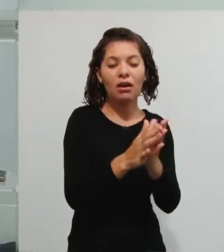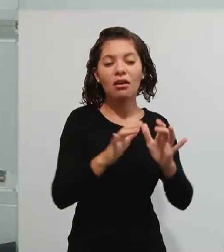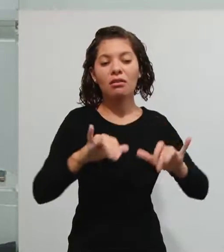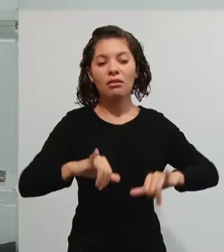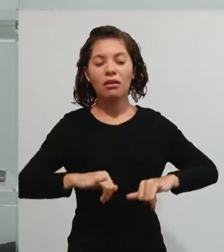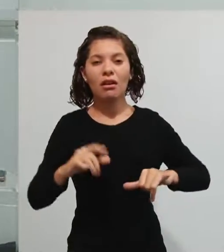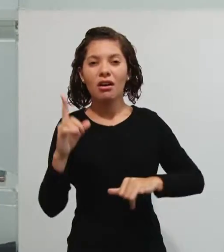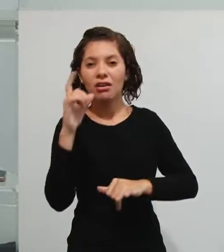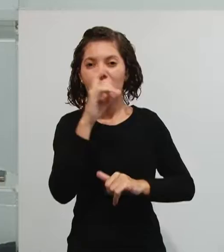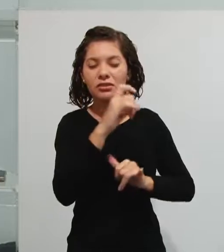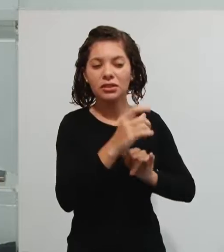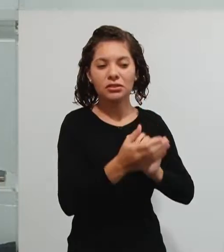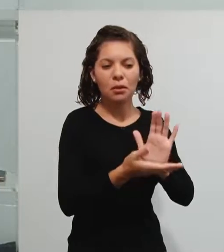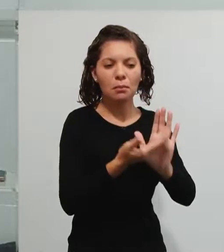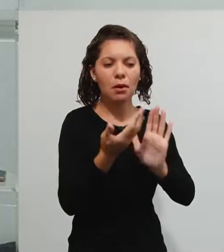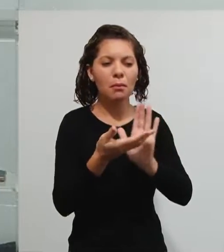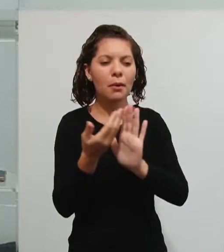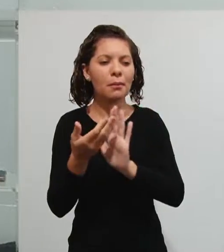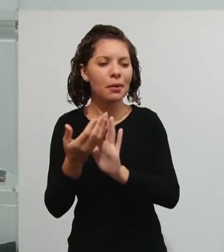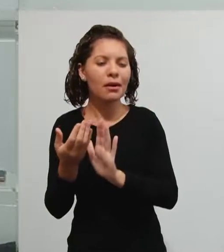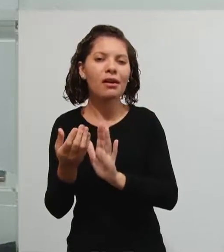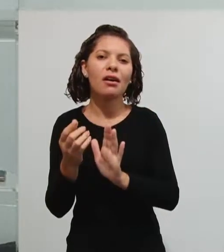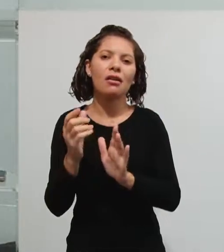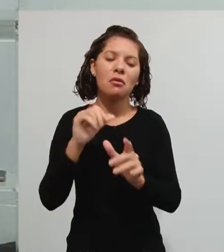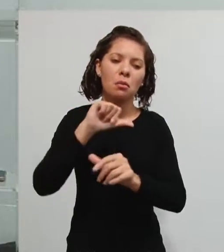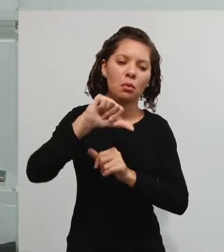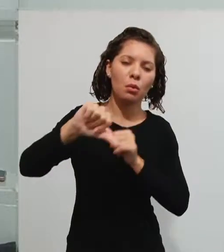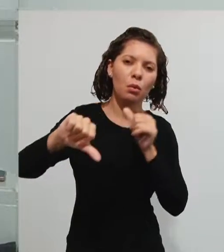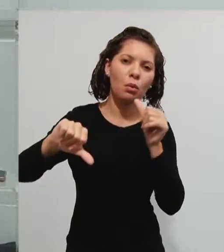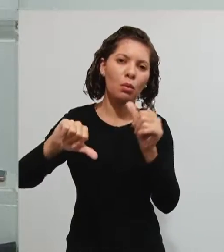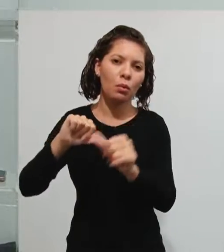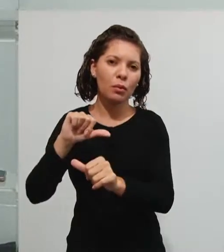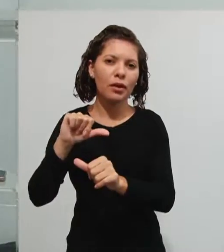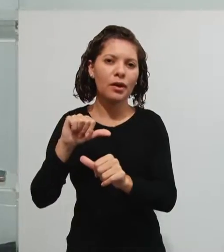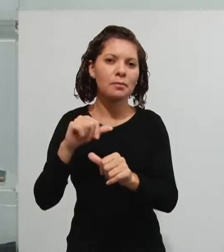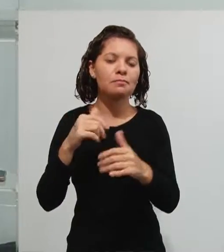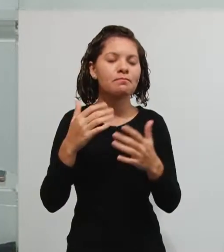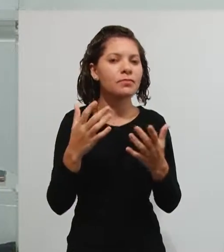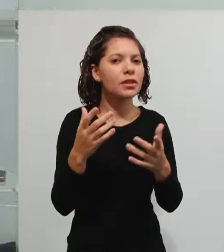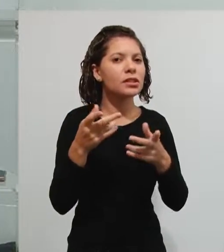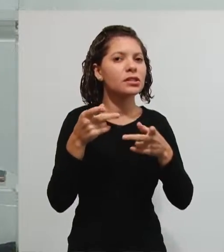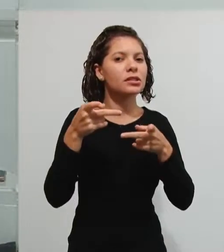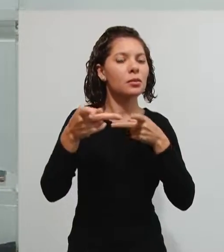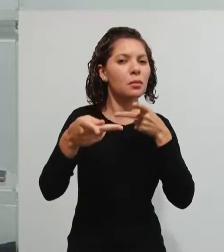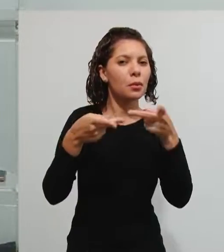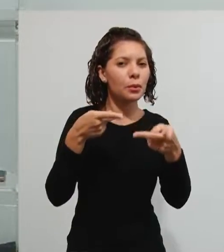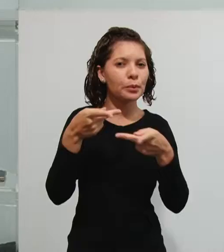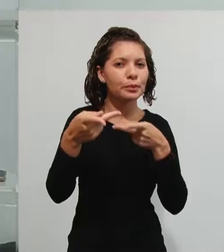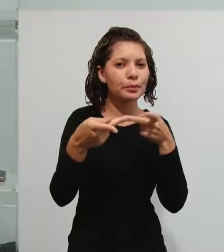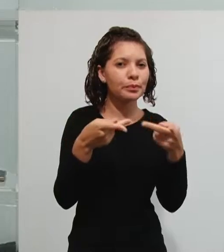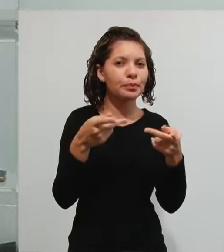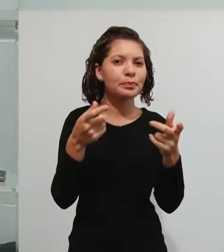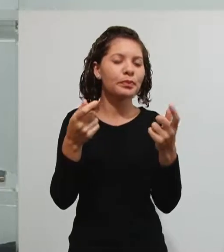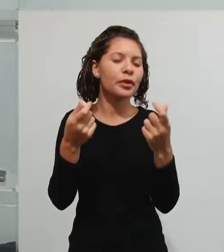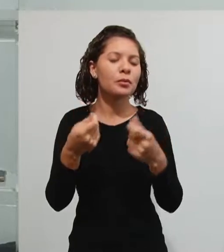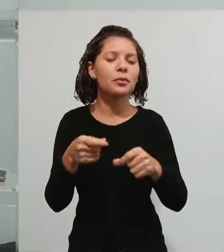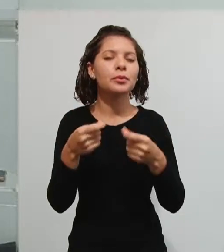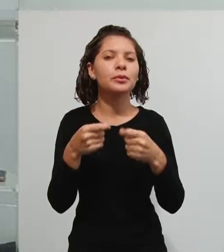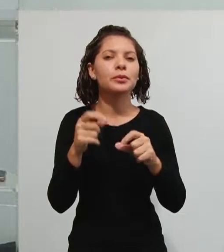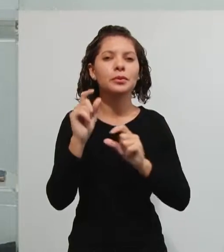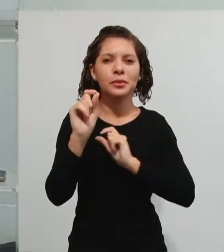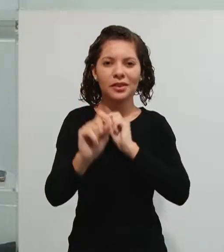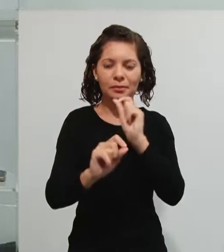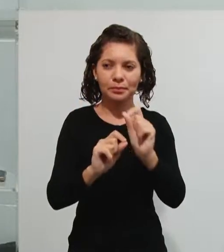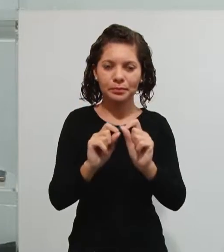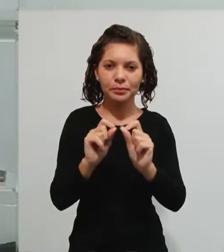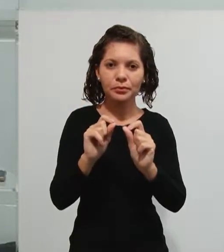aplicação de atividade esportiva no seu contraturno, e nesse projeto nós vamos depreender o